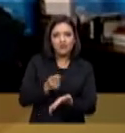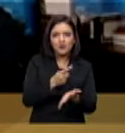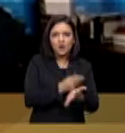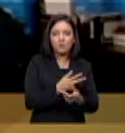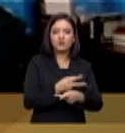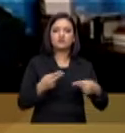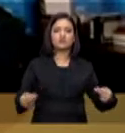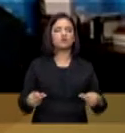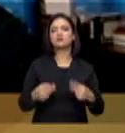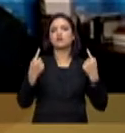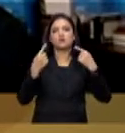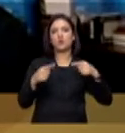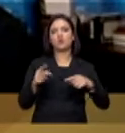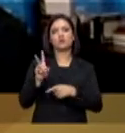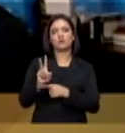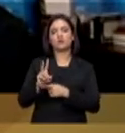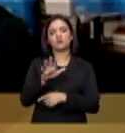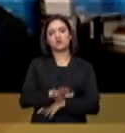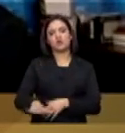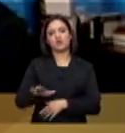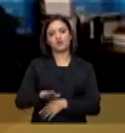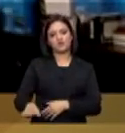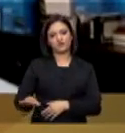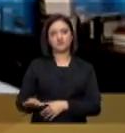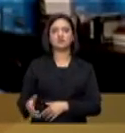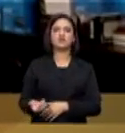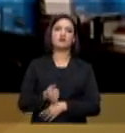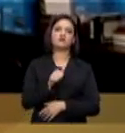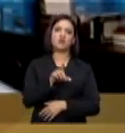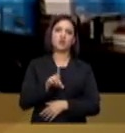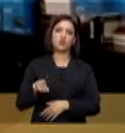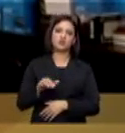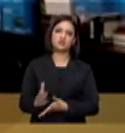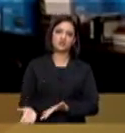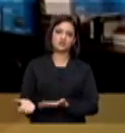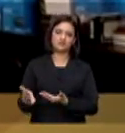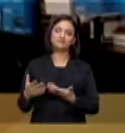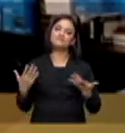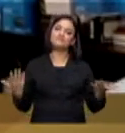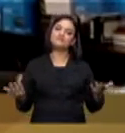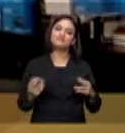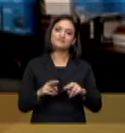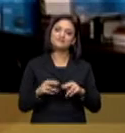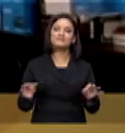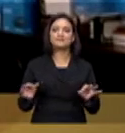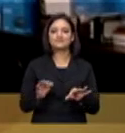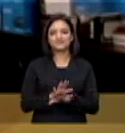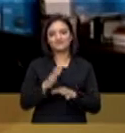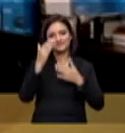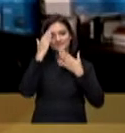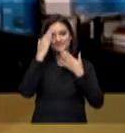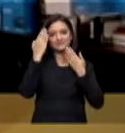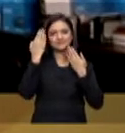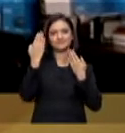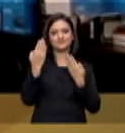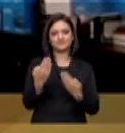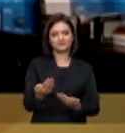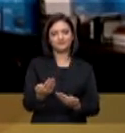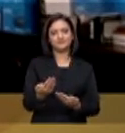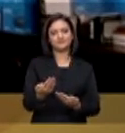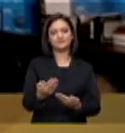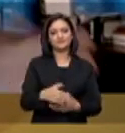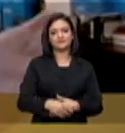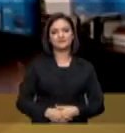da proteção à infância e da adolescência. Com essas considerações, invocando sempre os doces suprimentos de